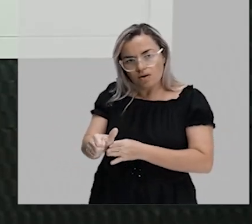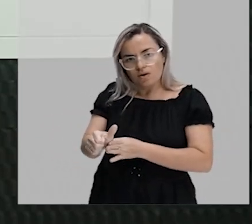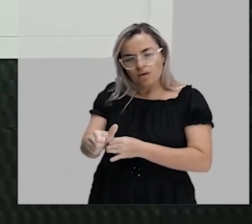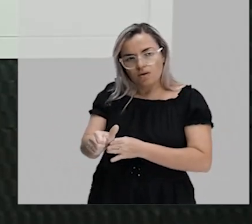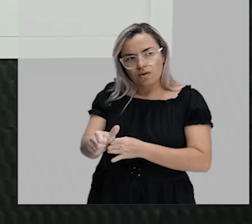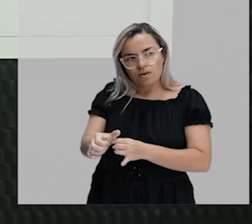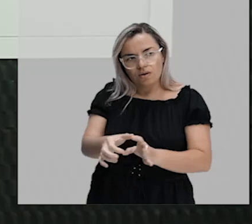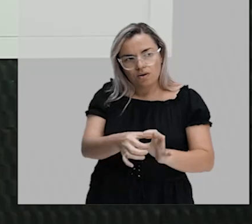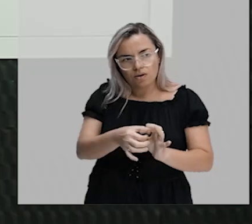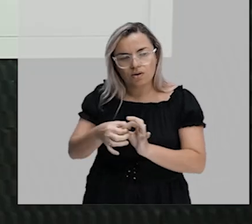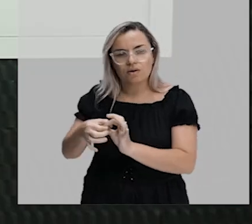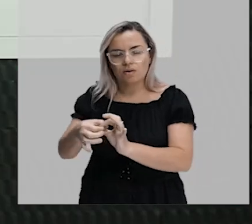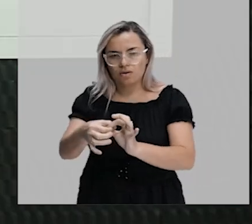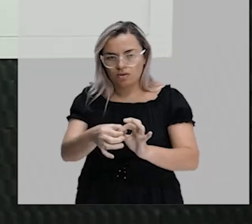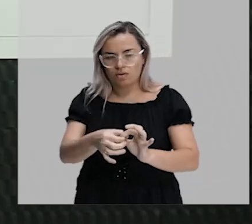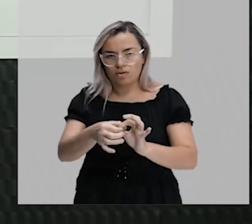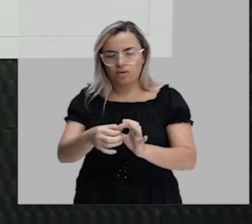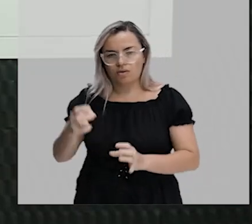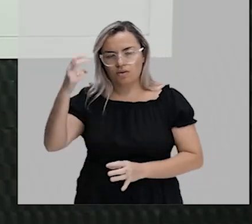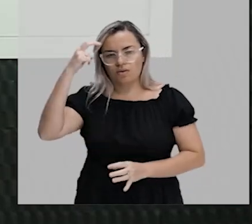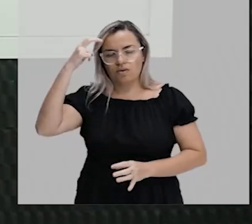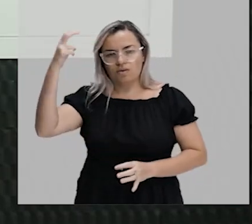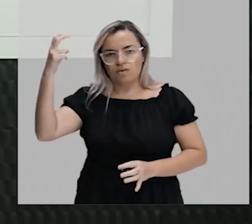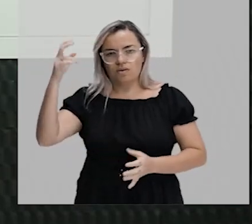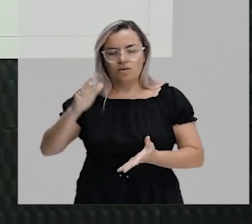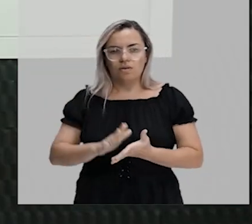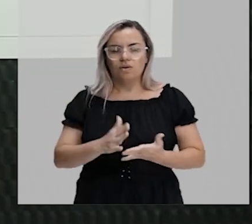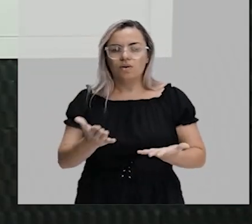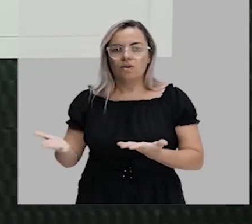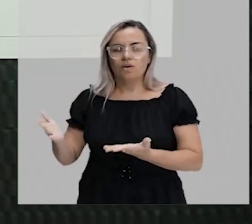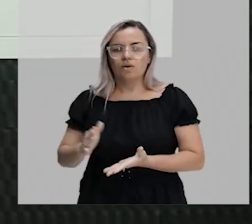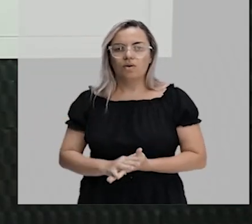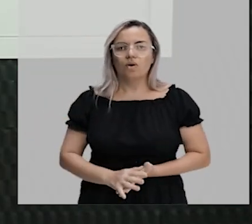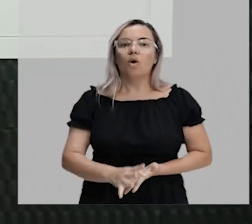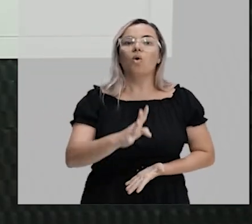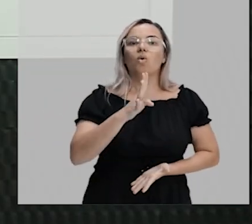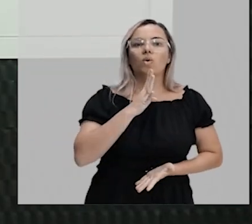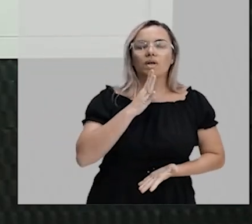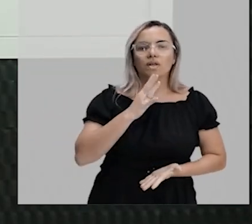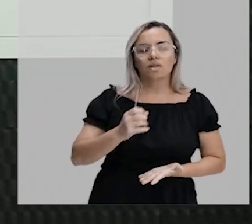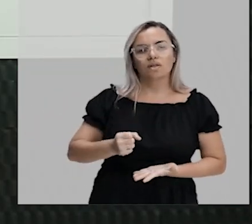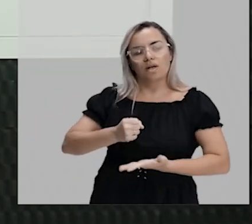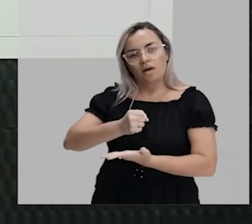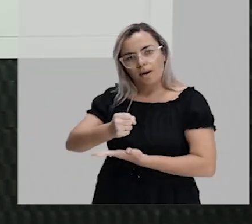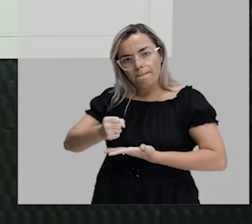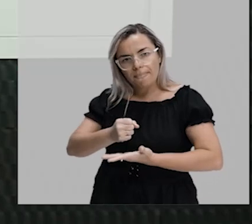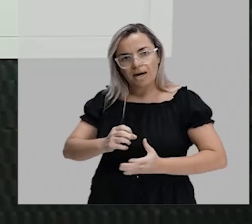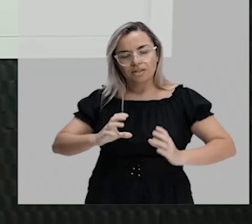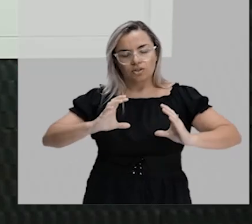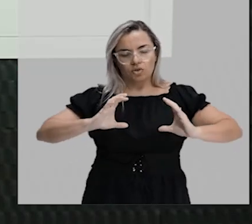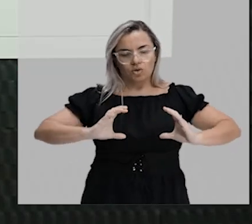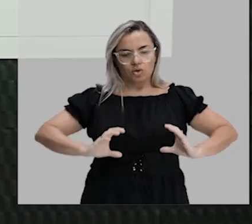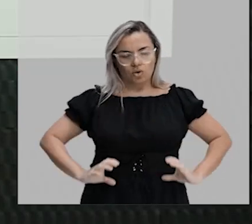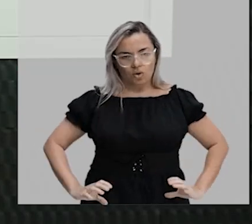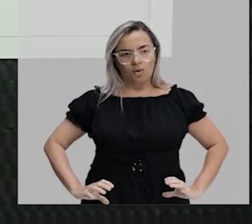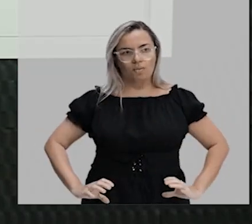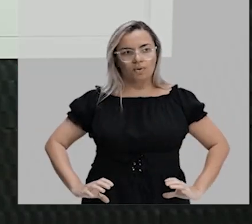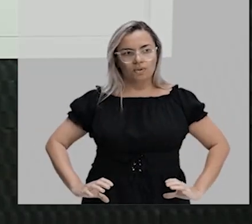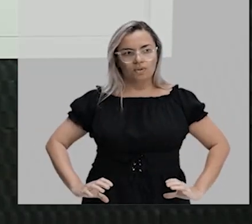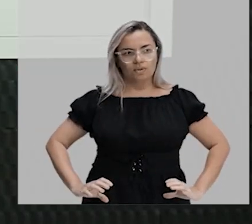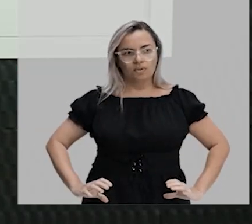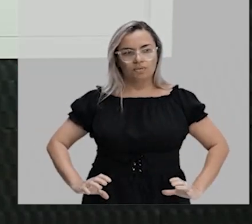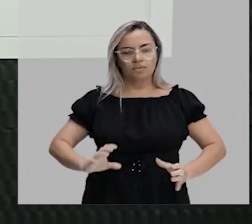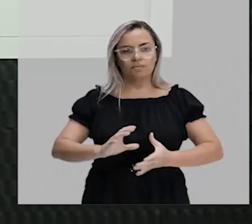associada ao intelectualismo. E aí, professor, como é que eu entendo isso? O conhecimento é a base do comportamento, é isso que nós estamos aqui, ó. Então você